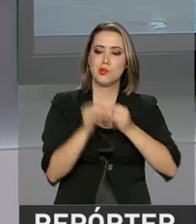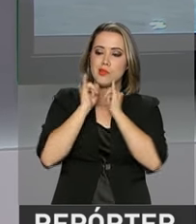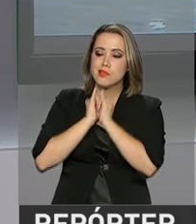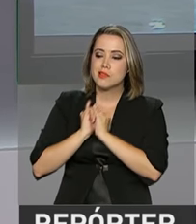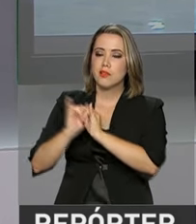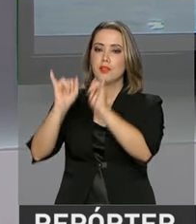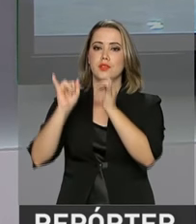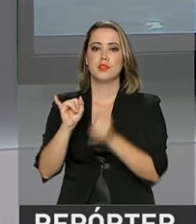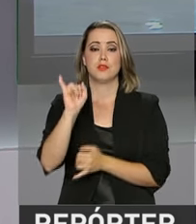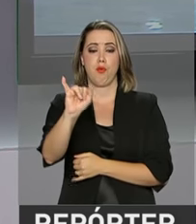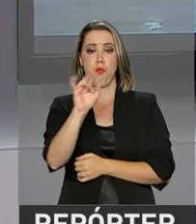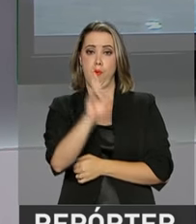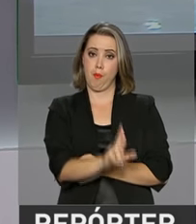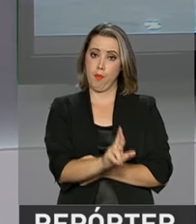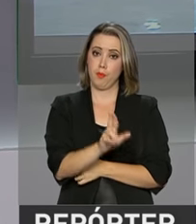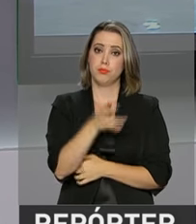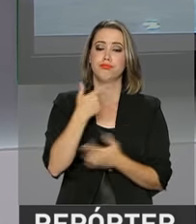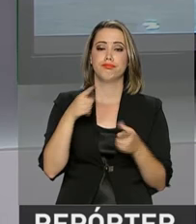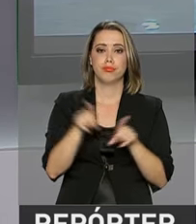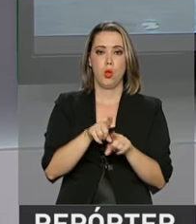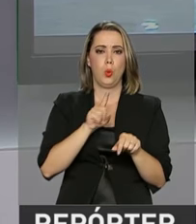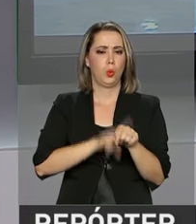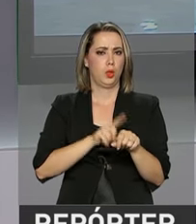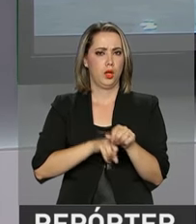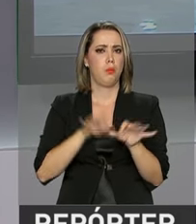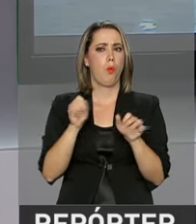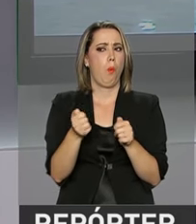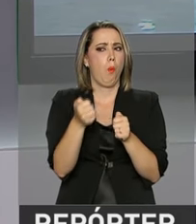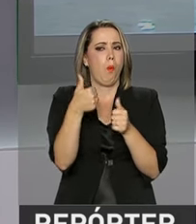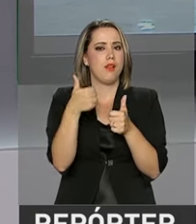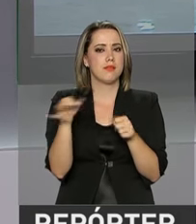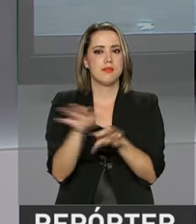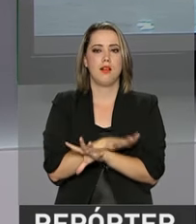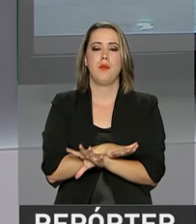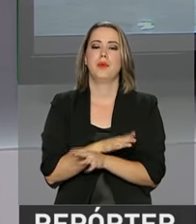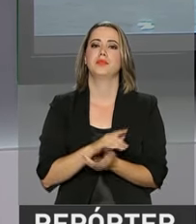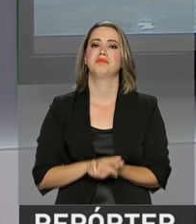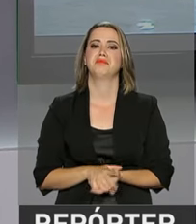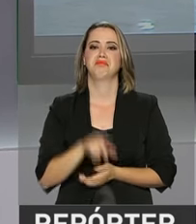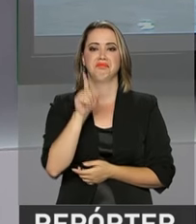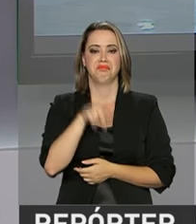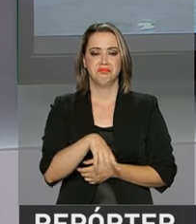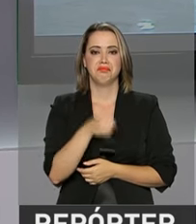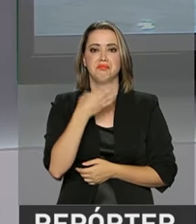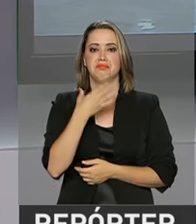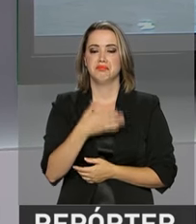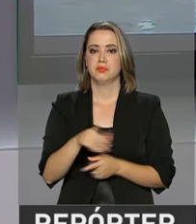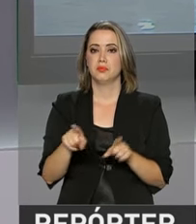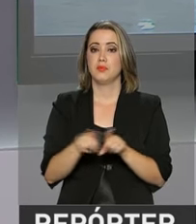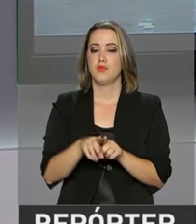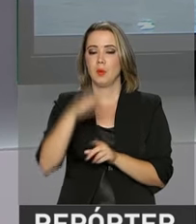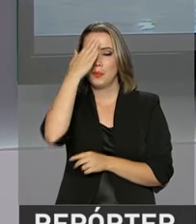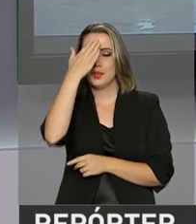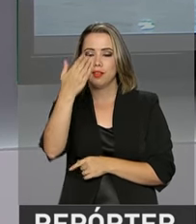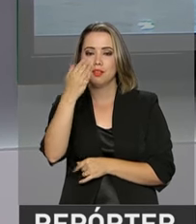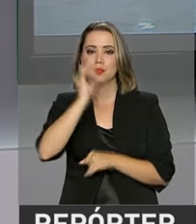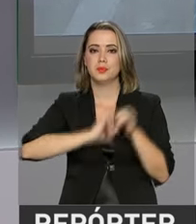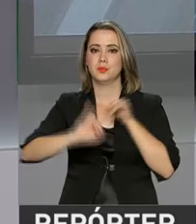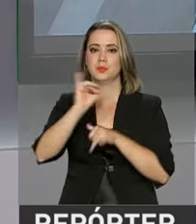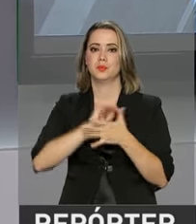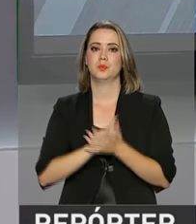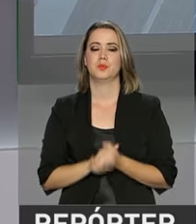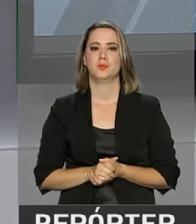com o leão e o prazo está bem curto voltamos com você é bastante gente mesmo ano obrigado pelas informações